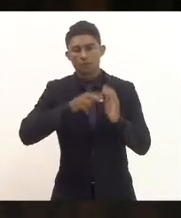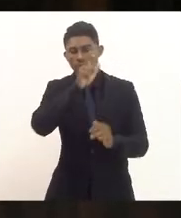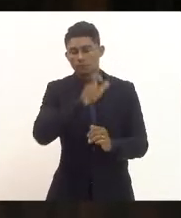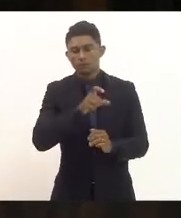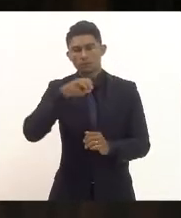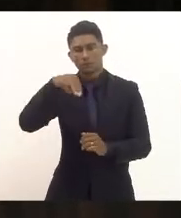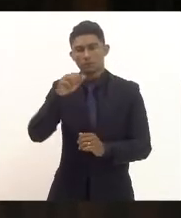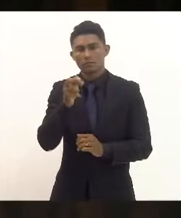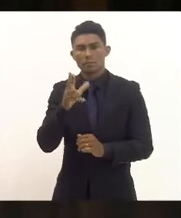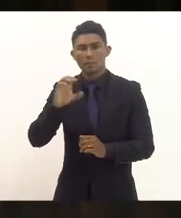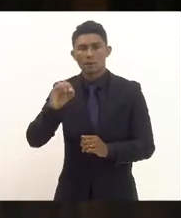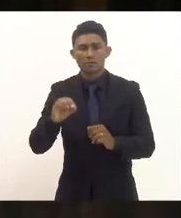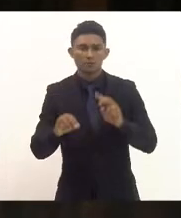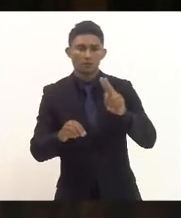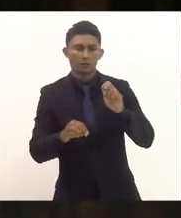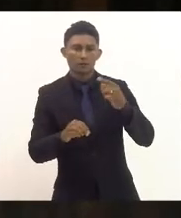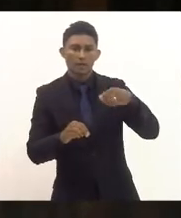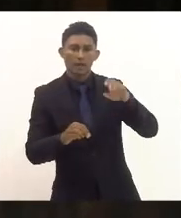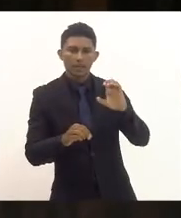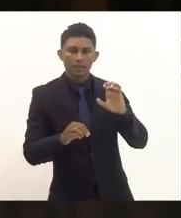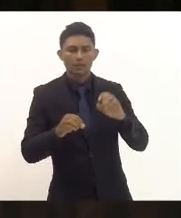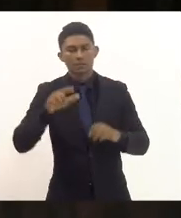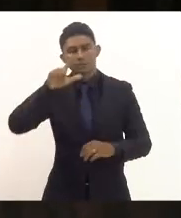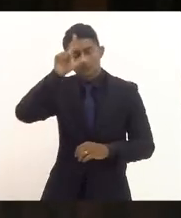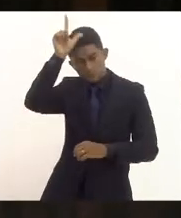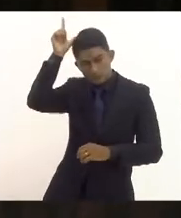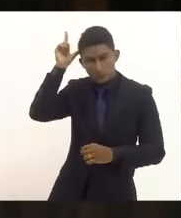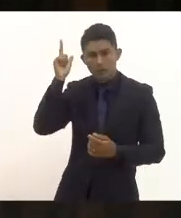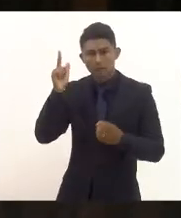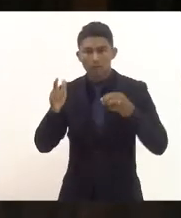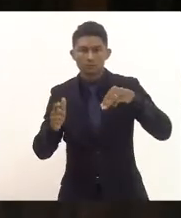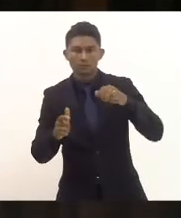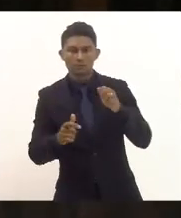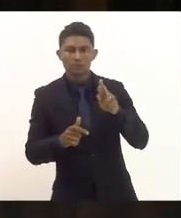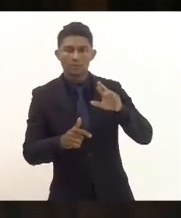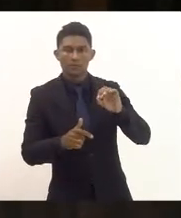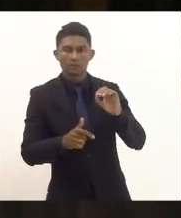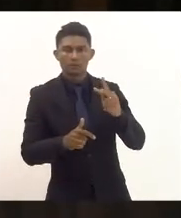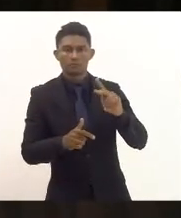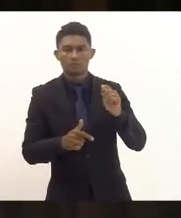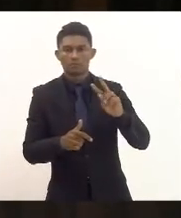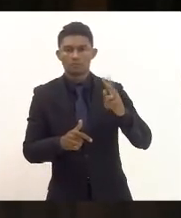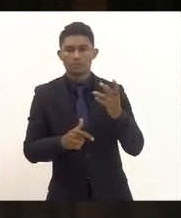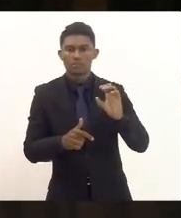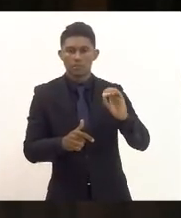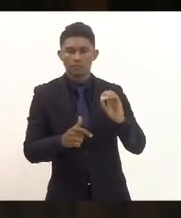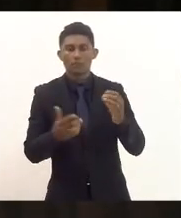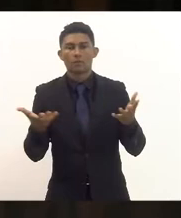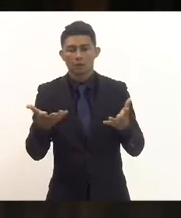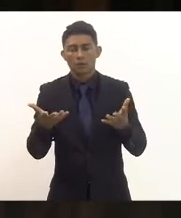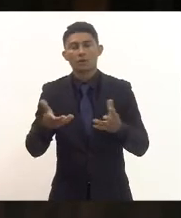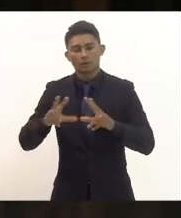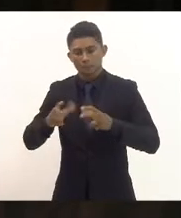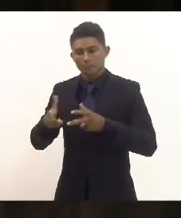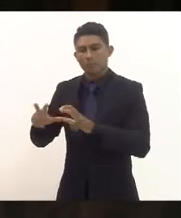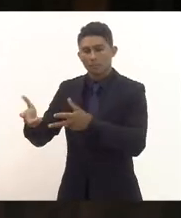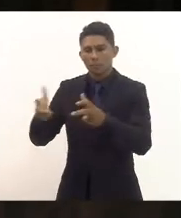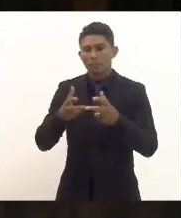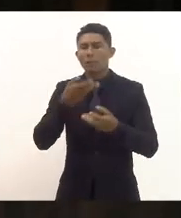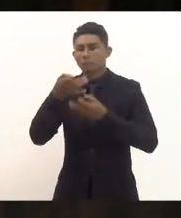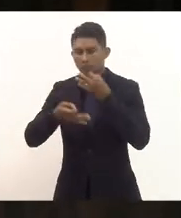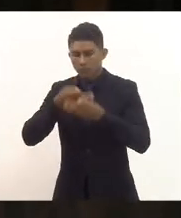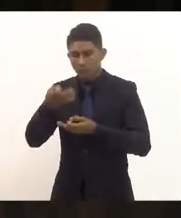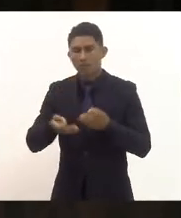Deputado Márcio Pacheco waldeck Carneiro Carlos Macedo Luiz Paulo e Márcio Pacheco perdendo de pareceres sobre as emendas de plenário